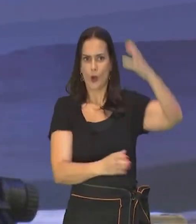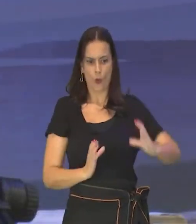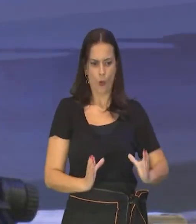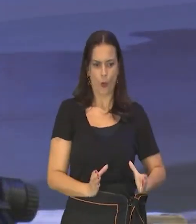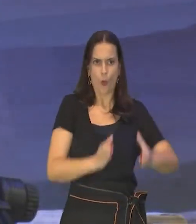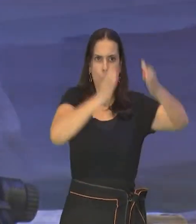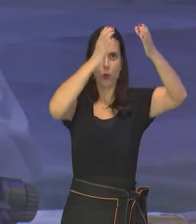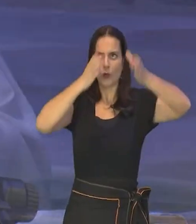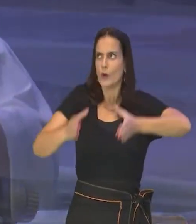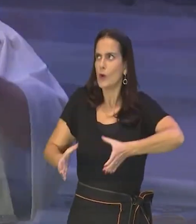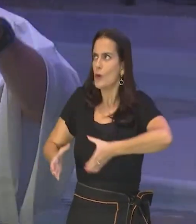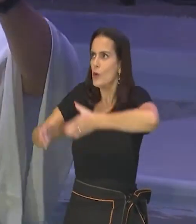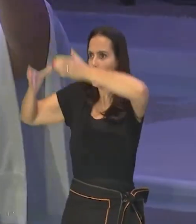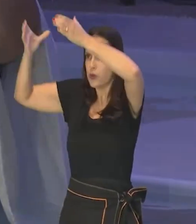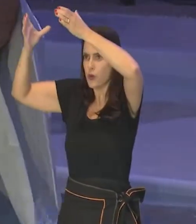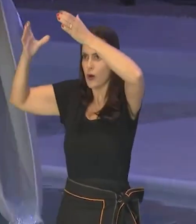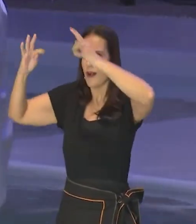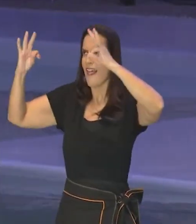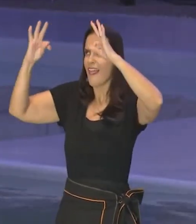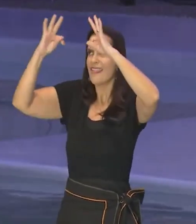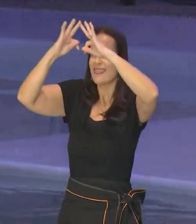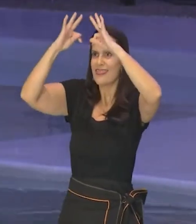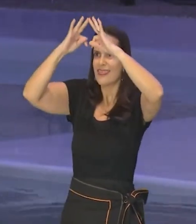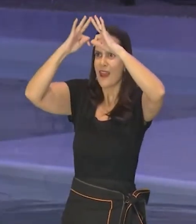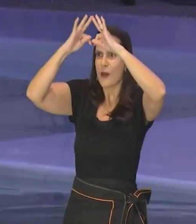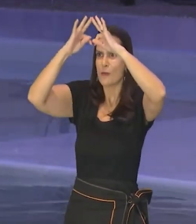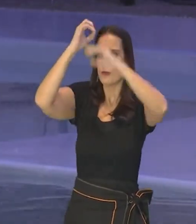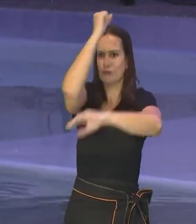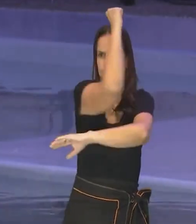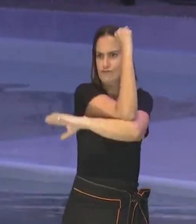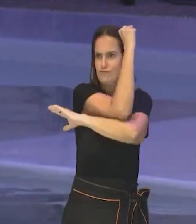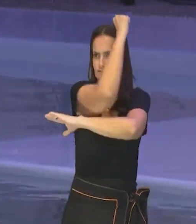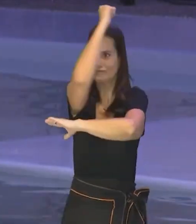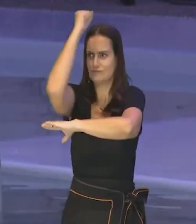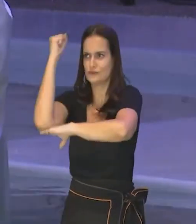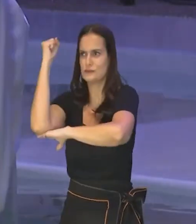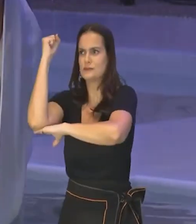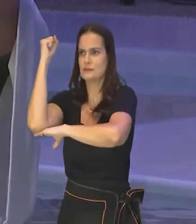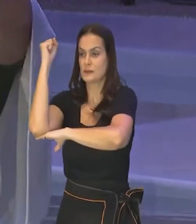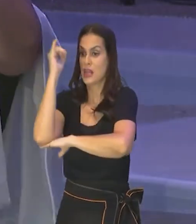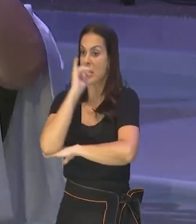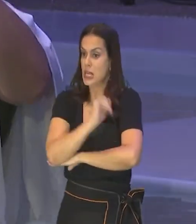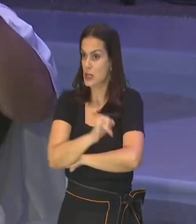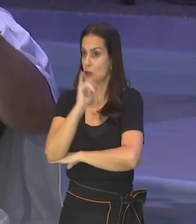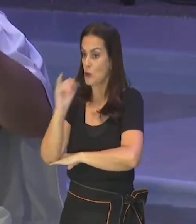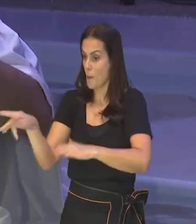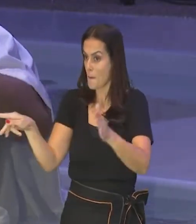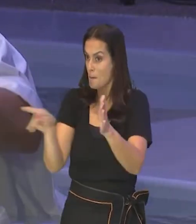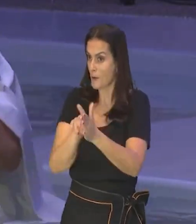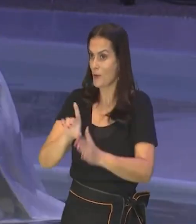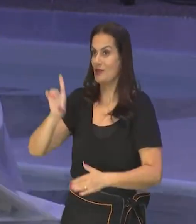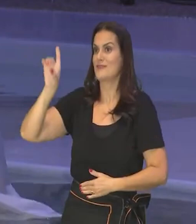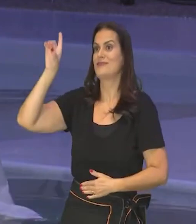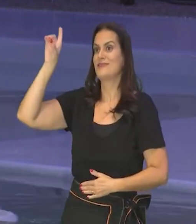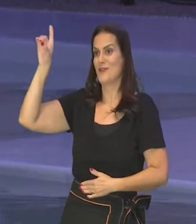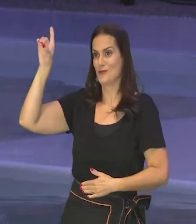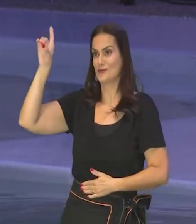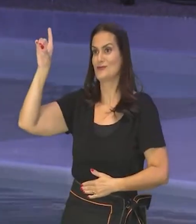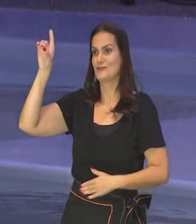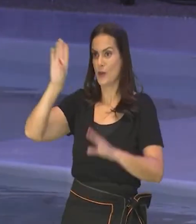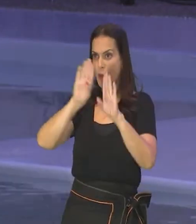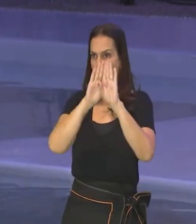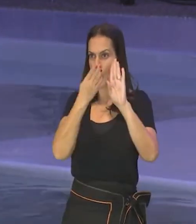colunas, com aquela tapagem que foi feito como instrução de Deus, no pórtico de Salomão, um